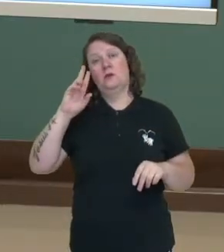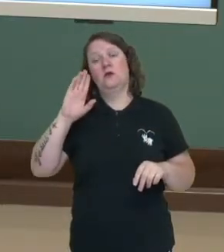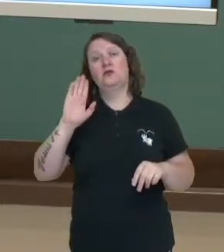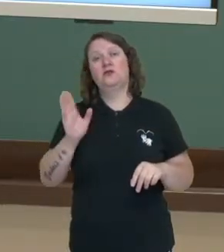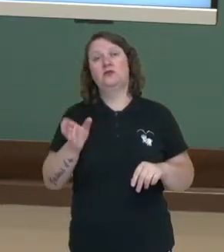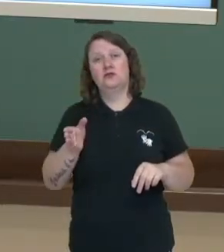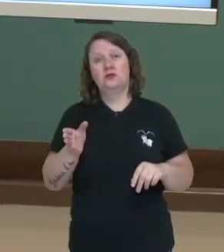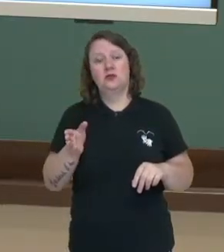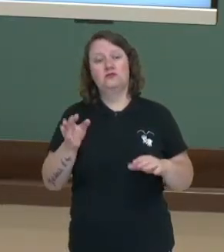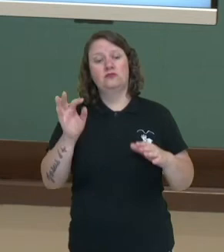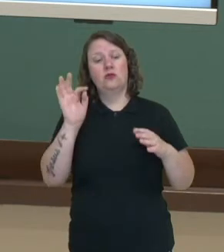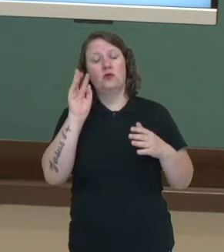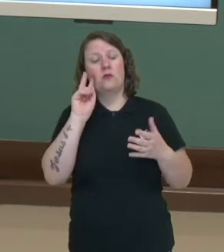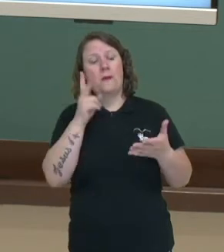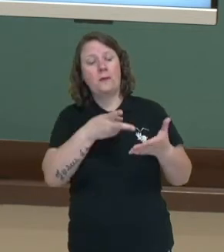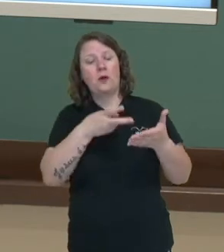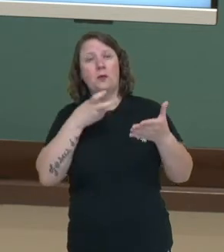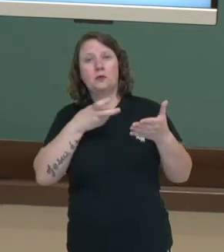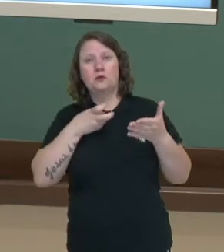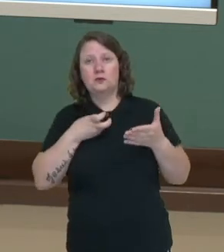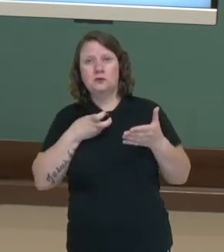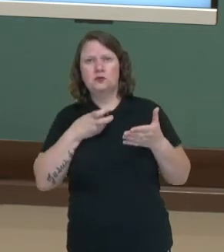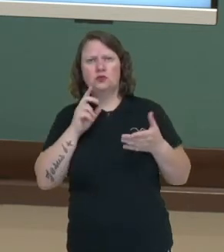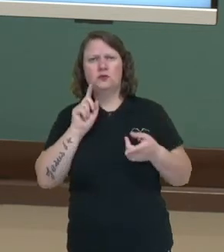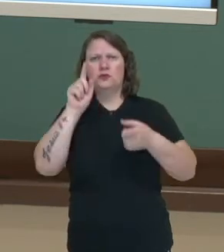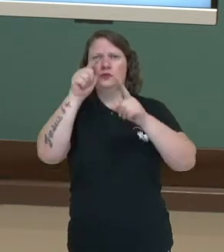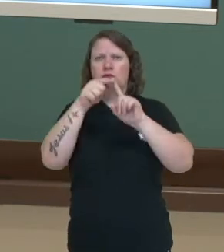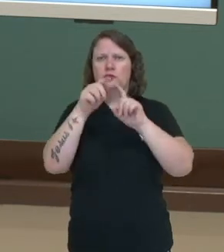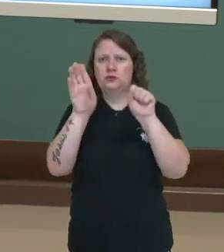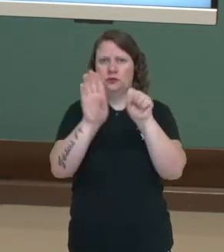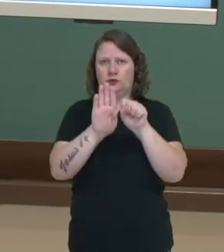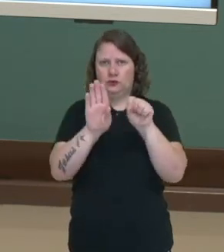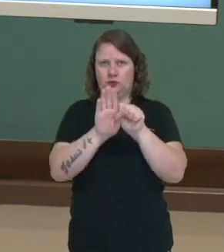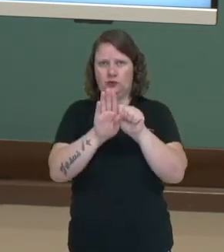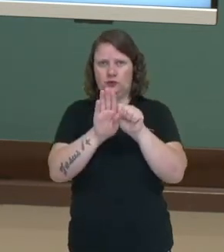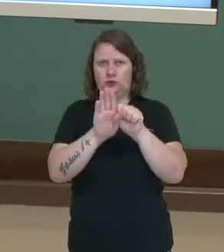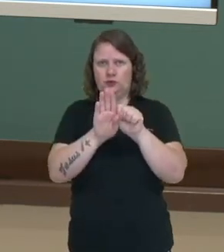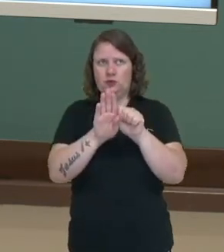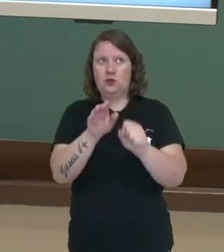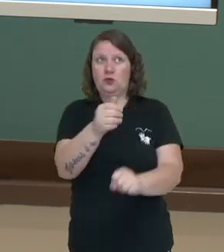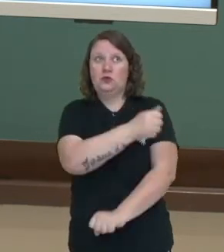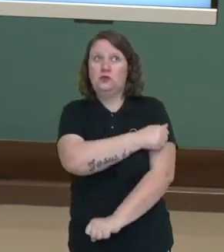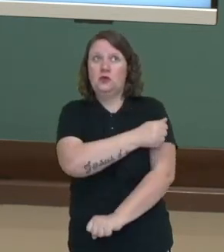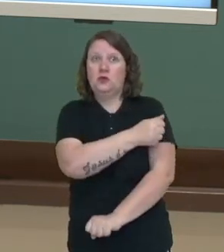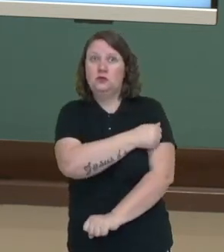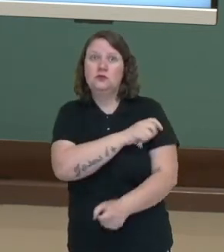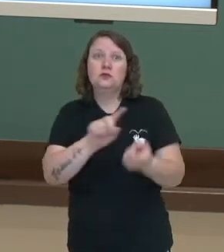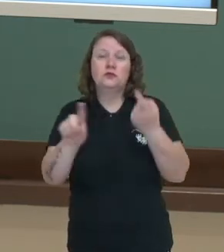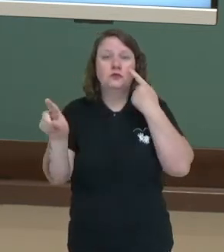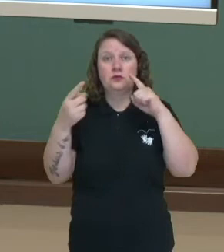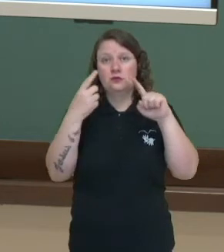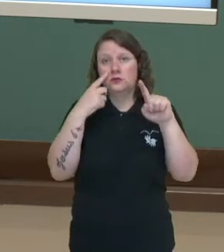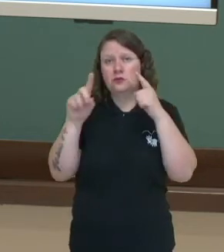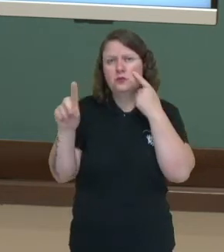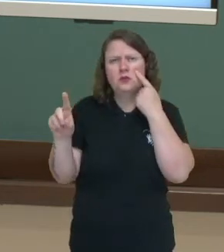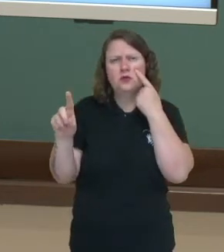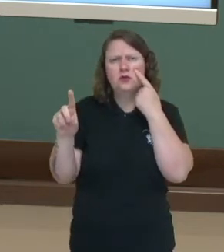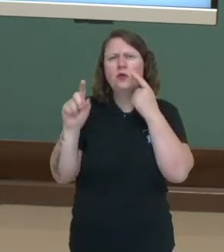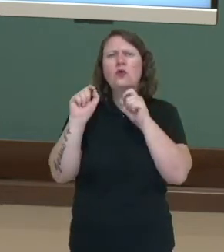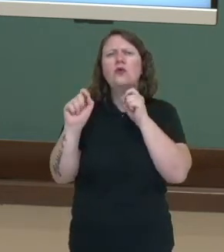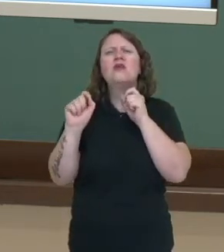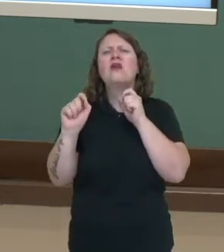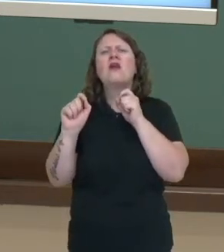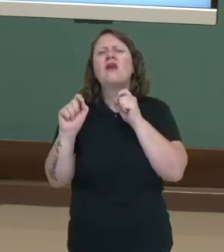as funções dos substantivos. Então, analisando bem o período. Os alunos descobriram. Quem descobre, descobre